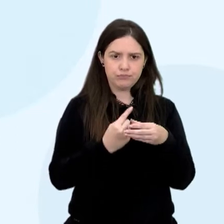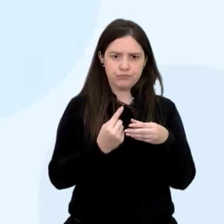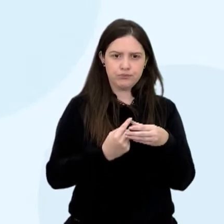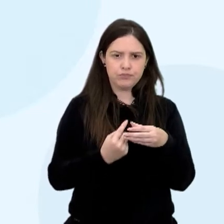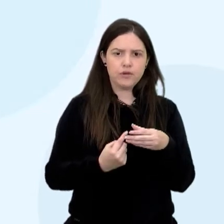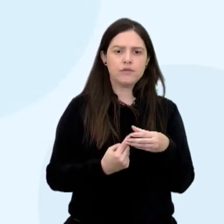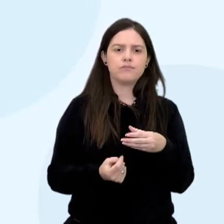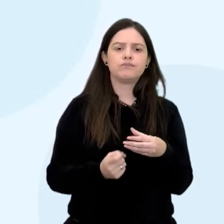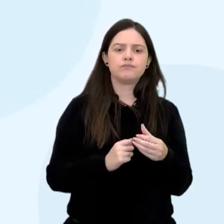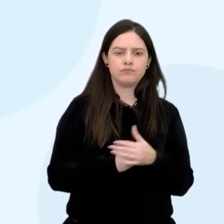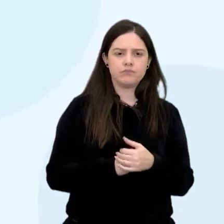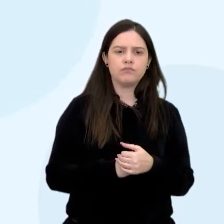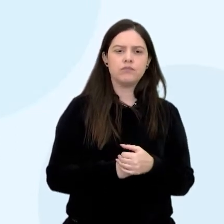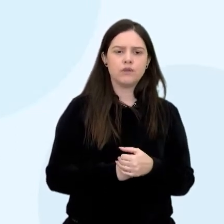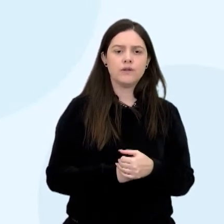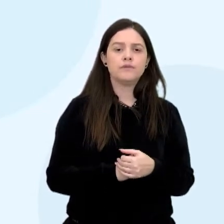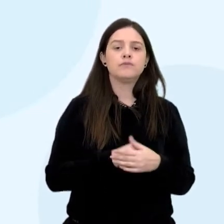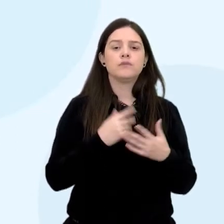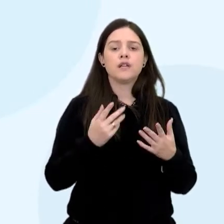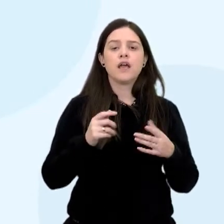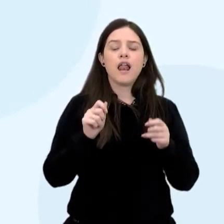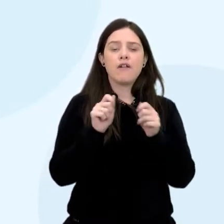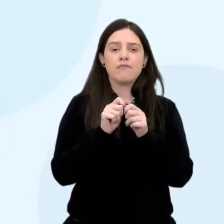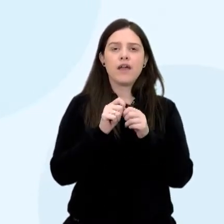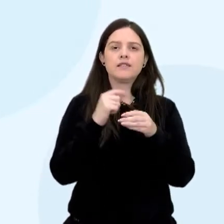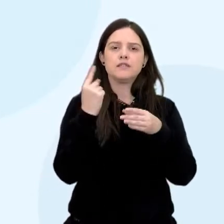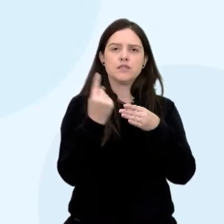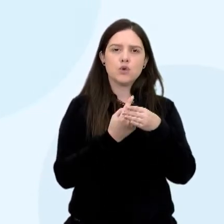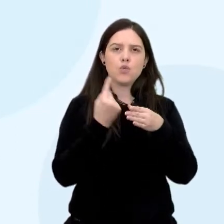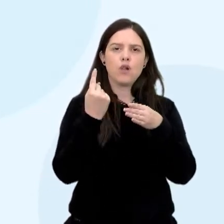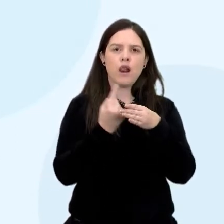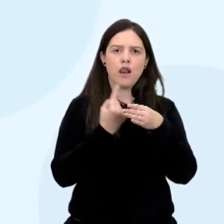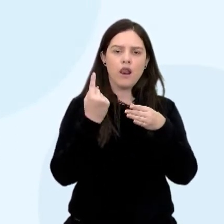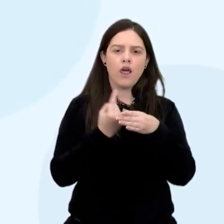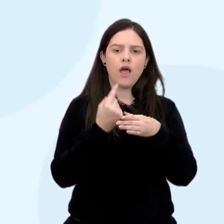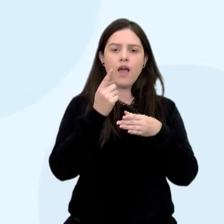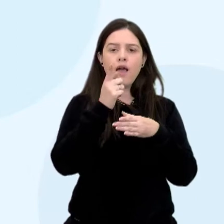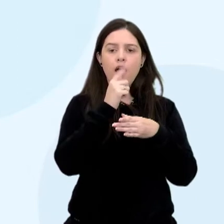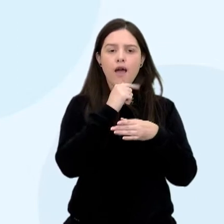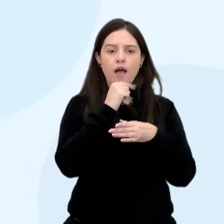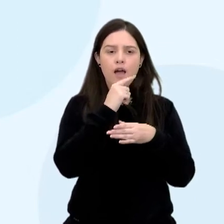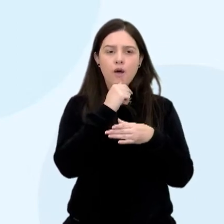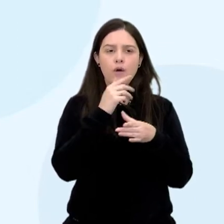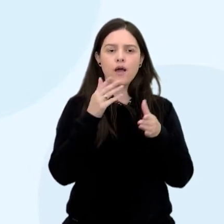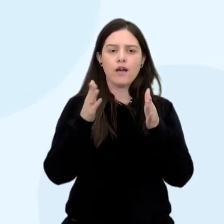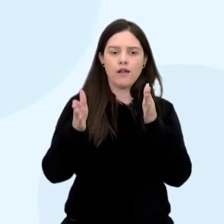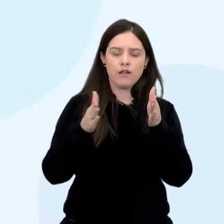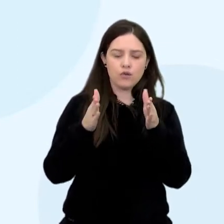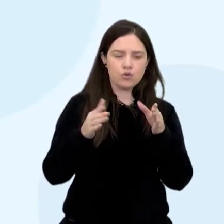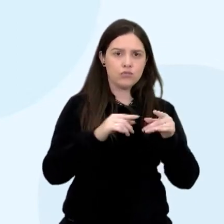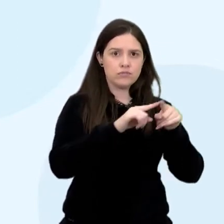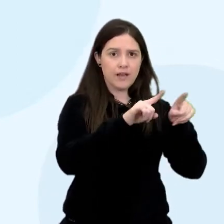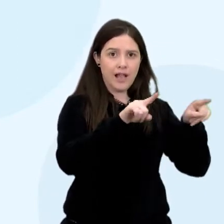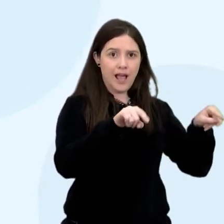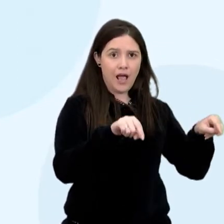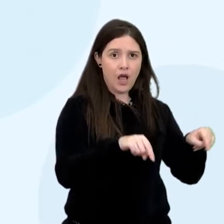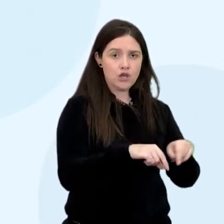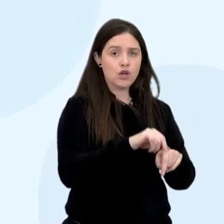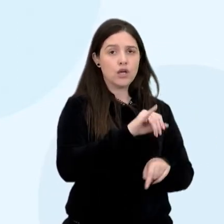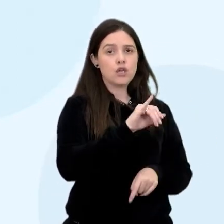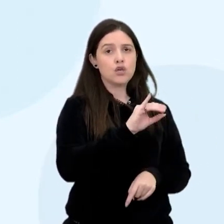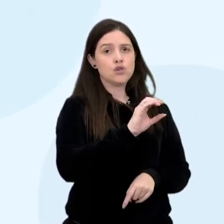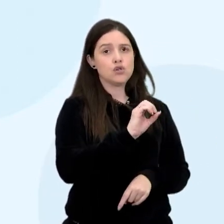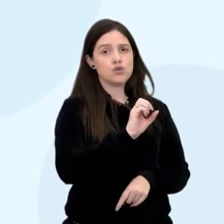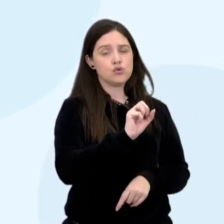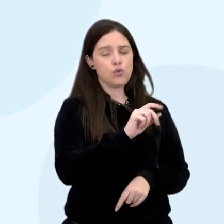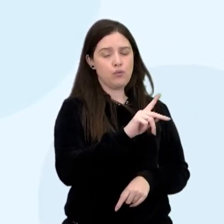outra. O intuito é fazer circular a água entre a caixa de isopor vedada, né? Depois que você vai fechar, e